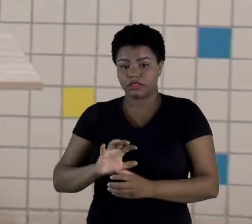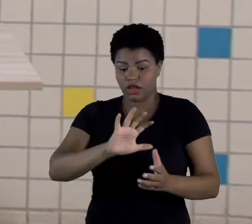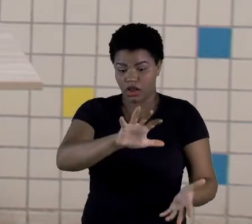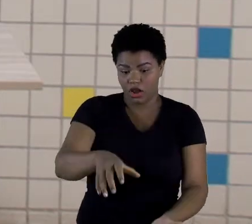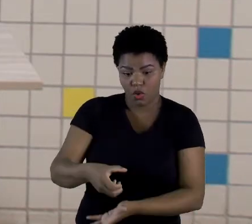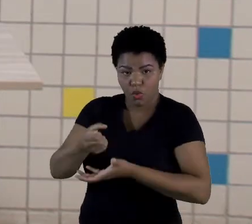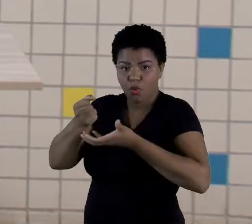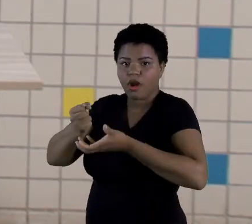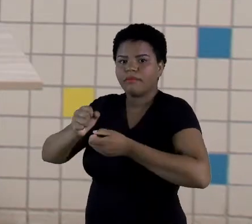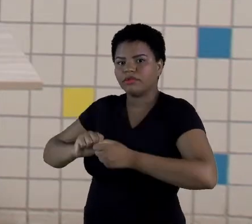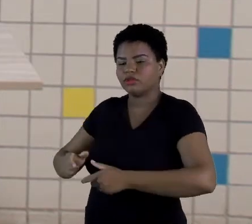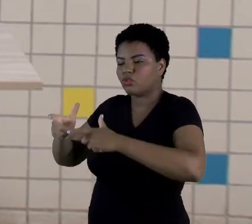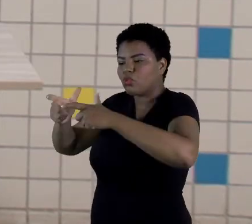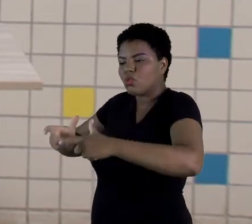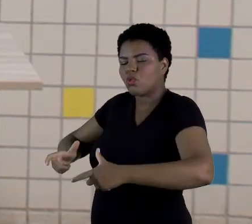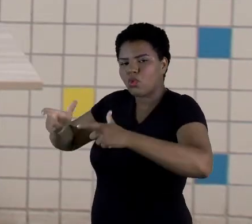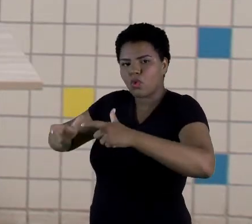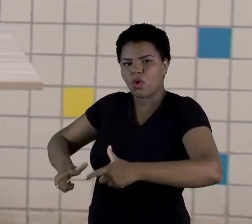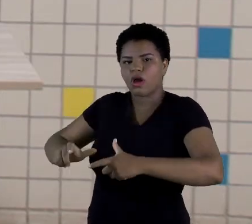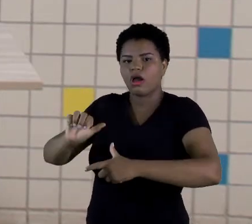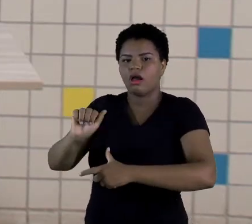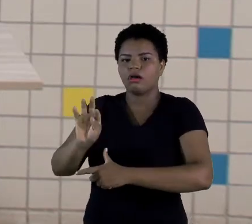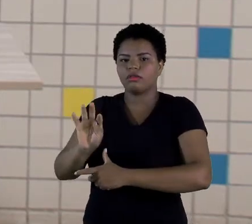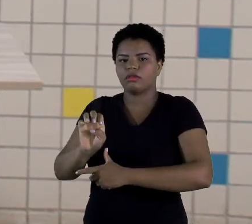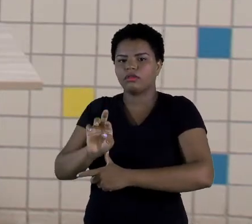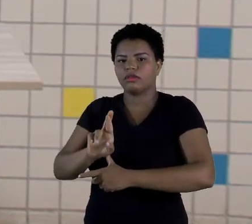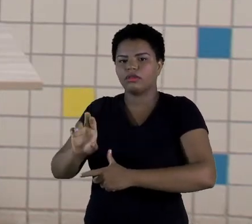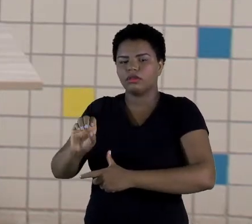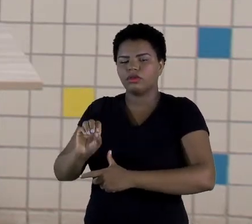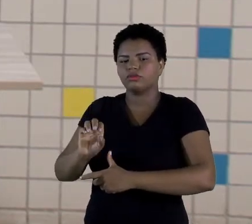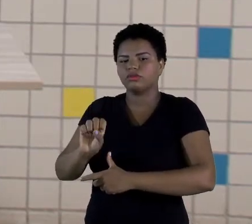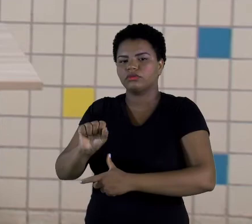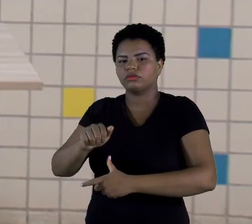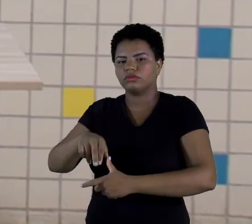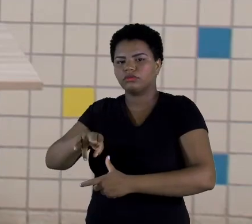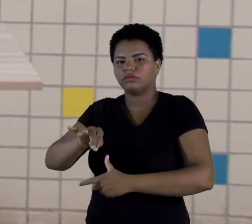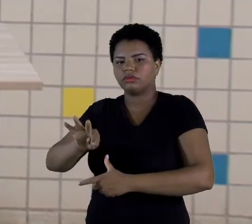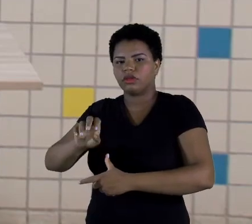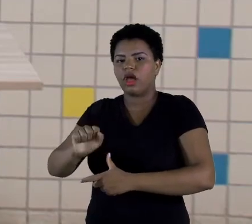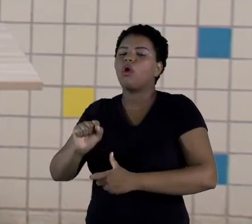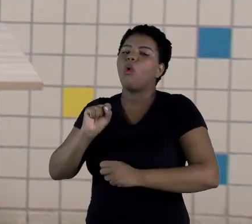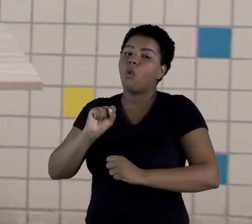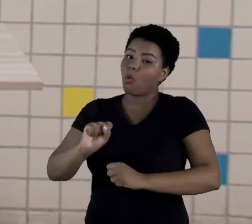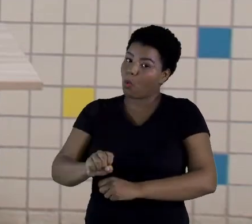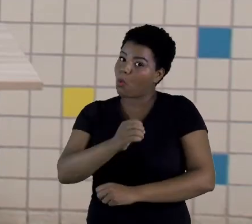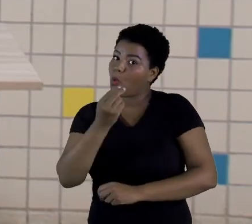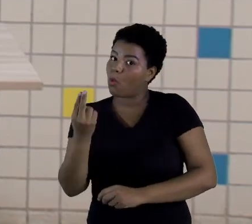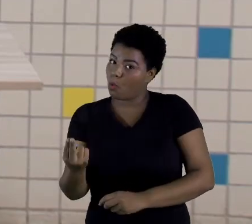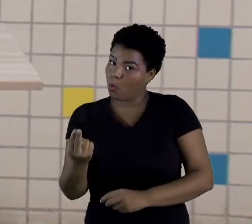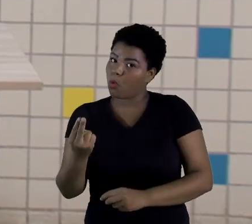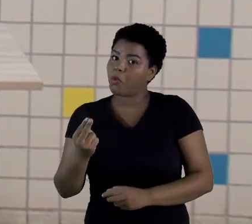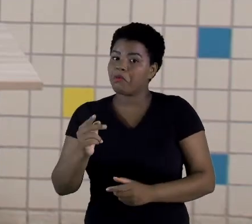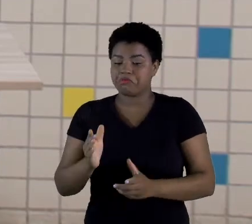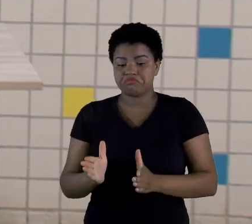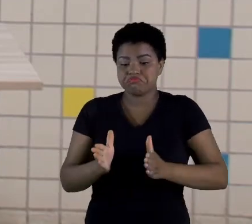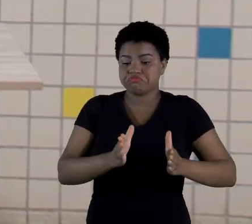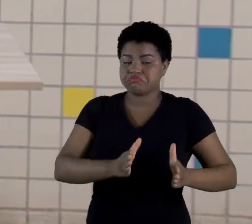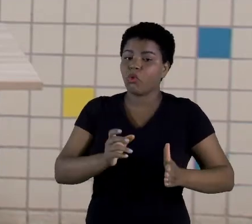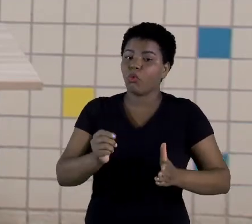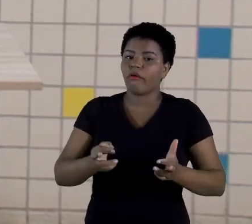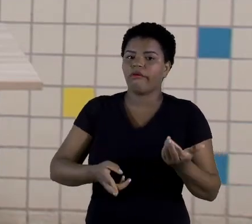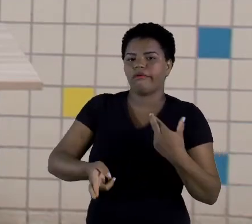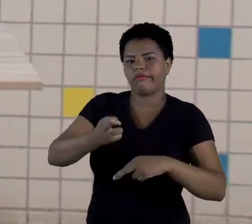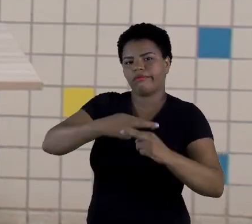Ou ainda, boa parte do lixo pode ser o quê, pessoal? Reciclado, não é mesmo? Então, nós